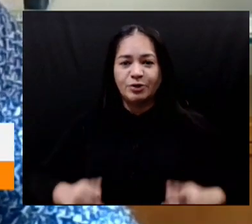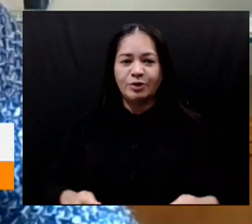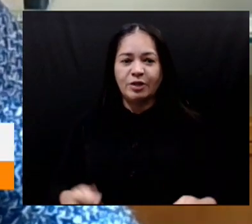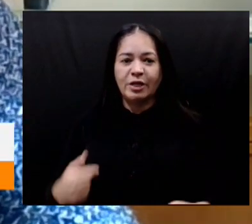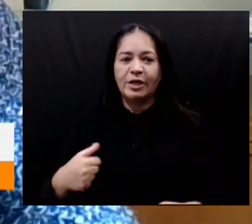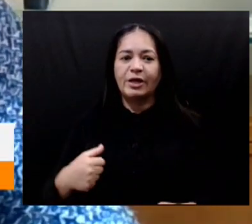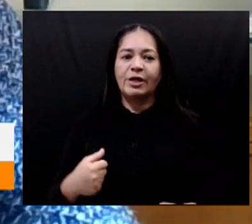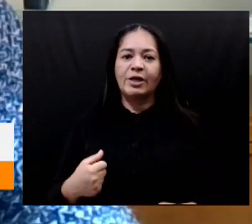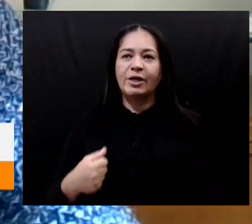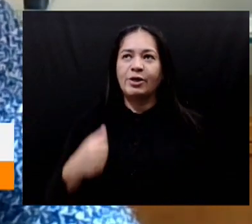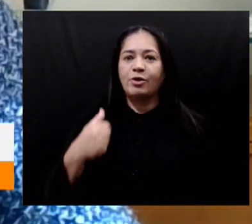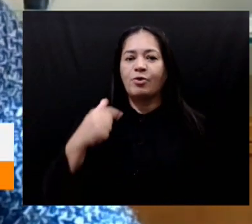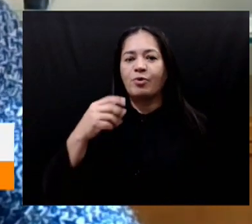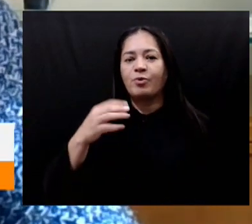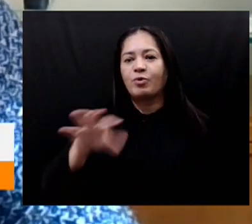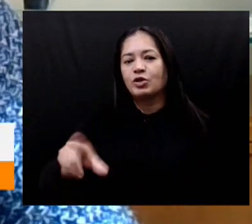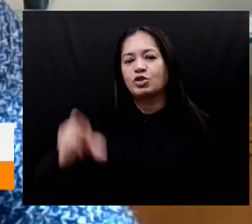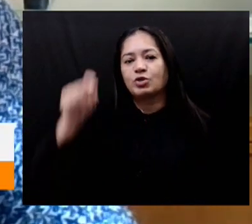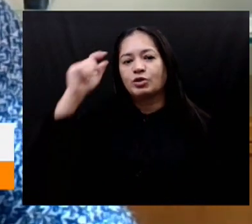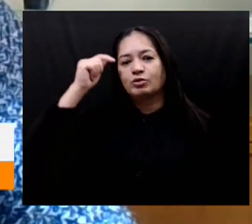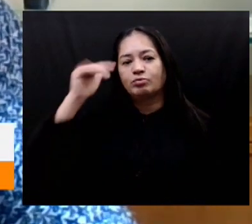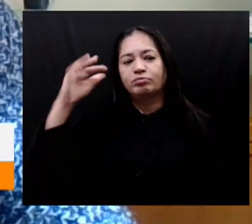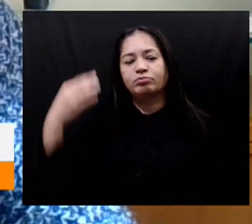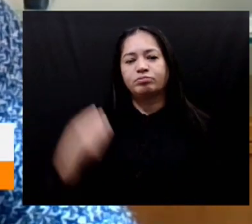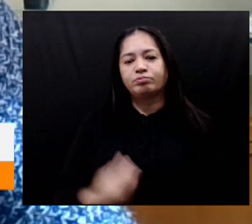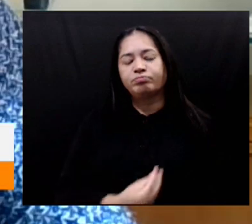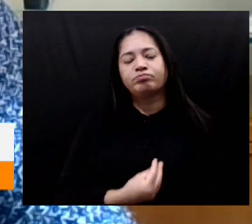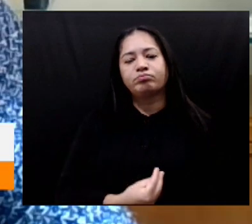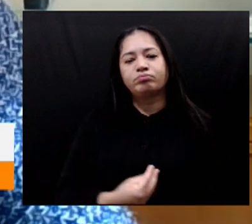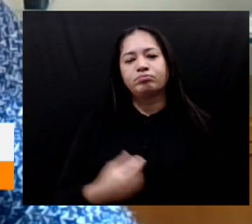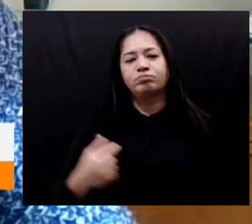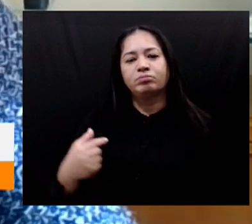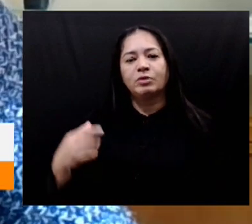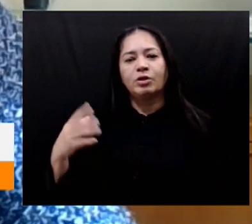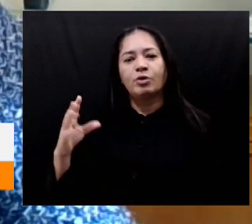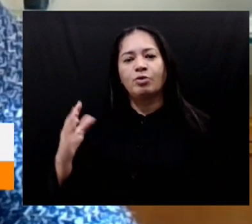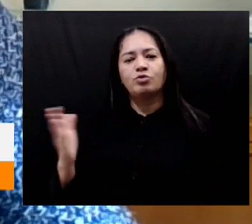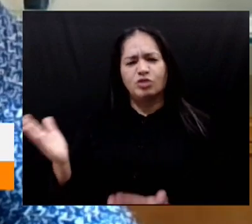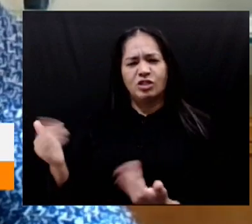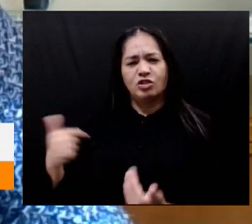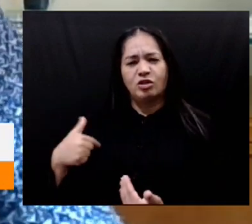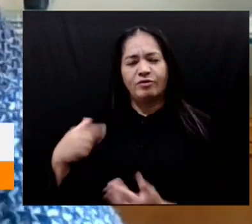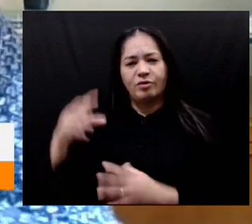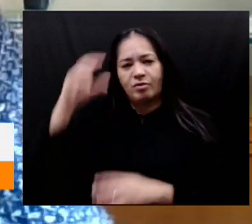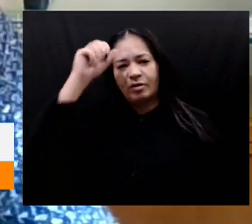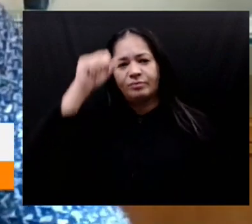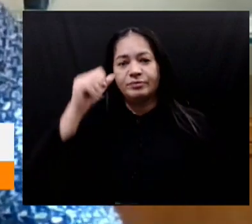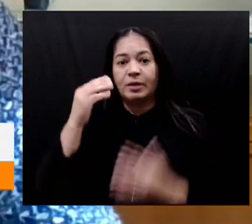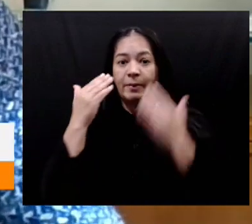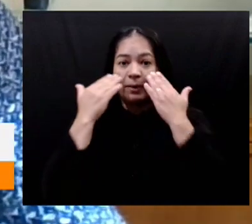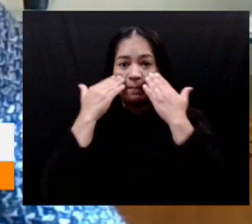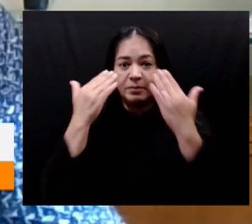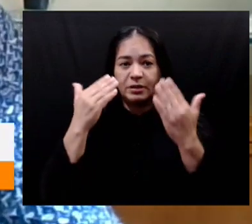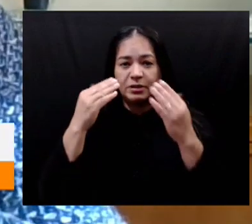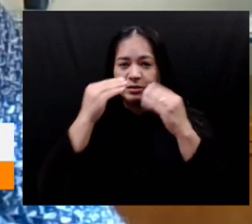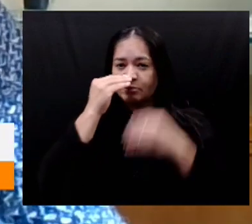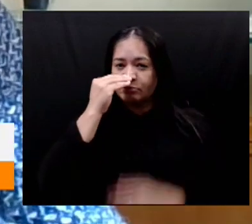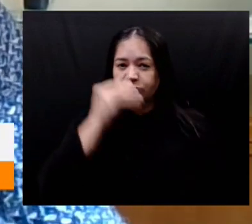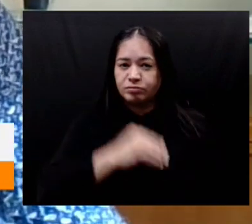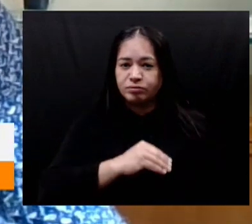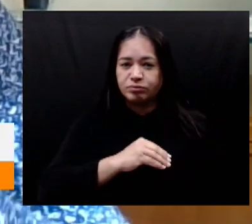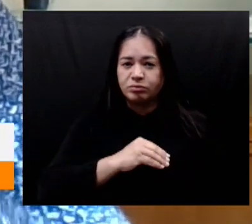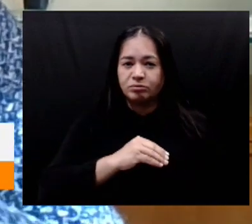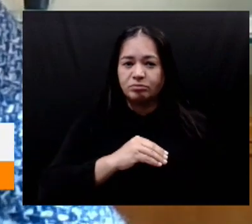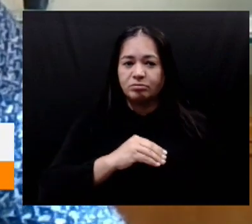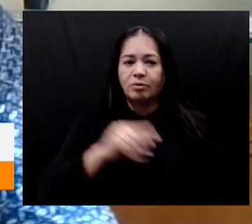de vida desde muito cedo. Diante do fracasso, uma pergunta muito interessante para a gente